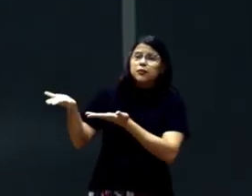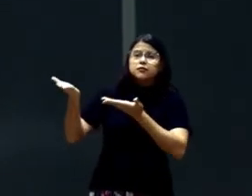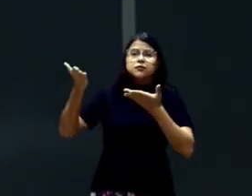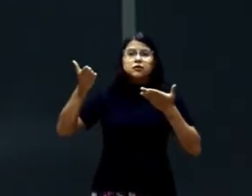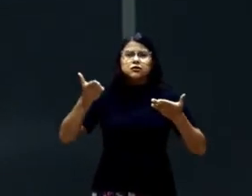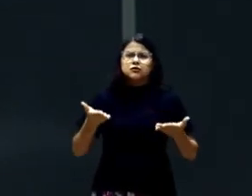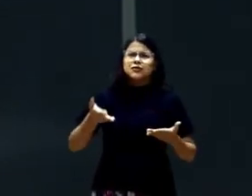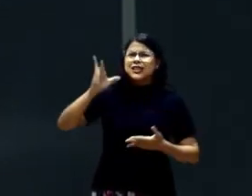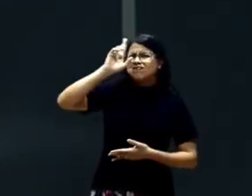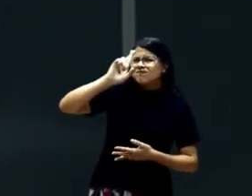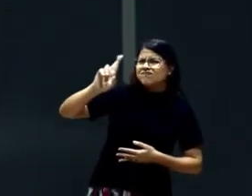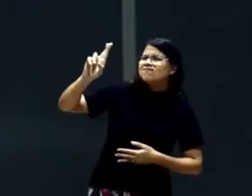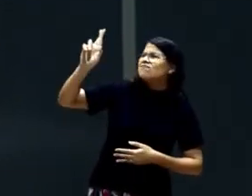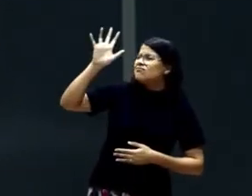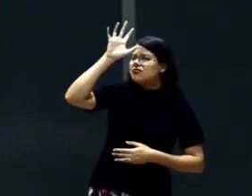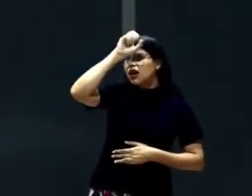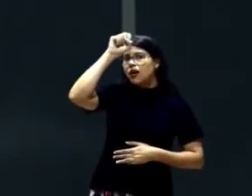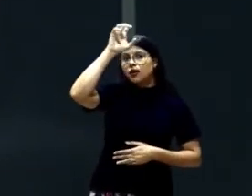Senhor.